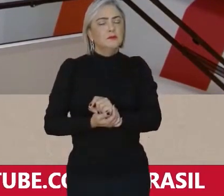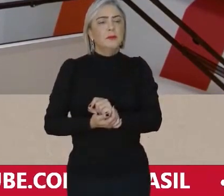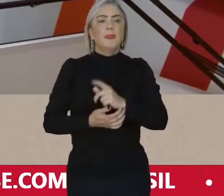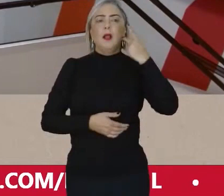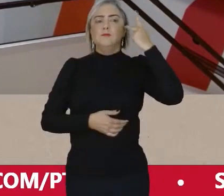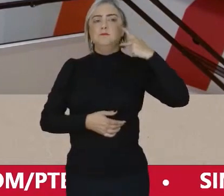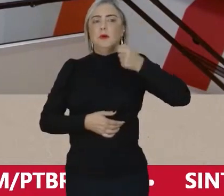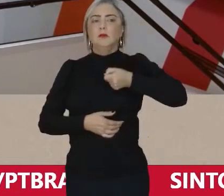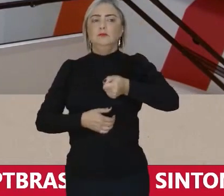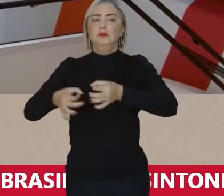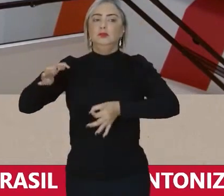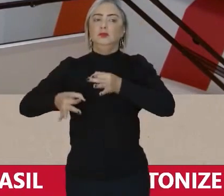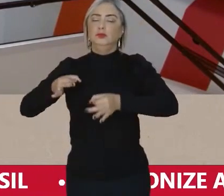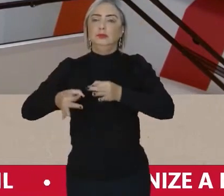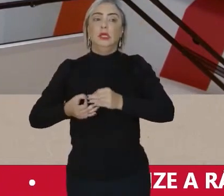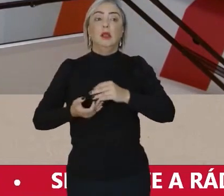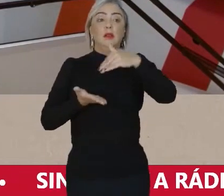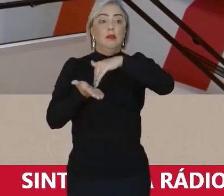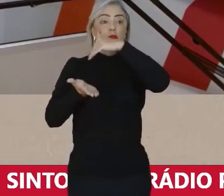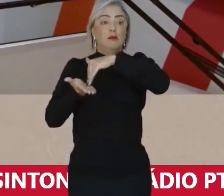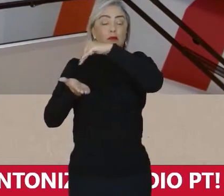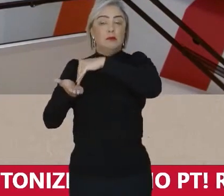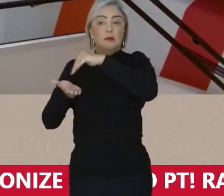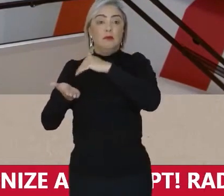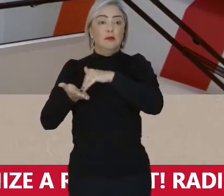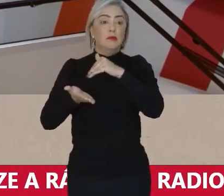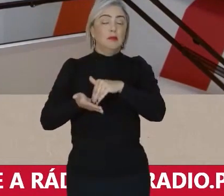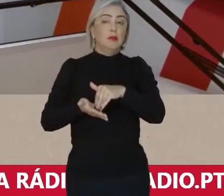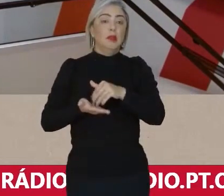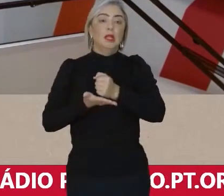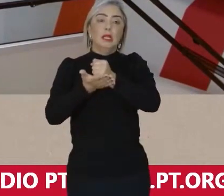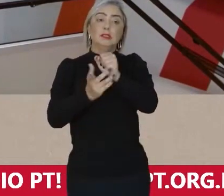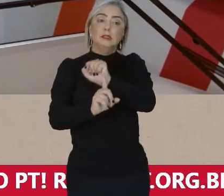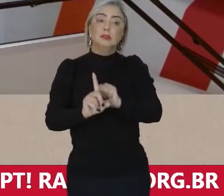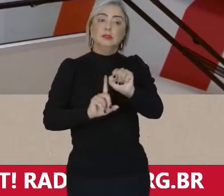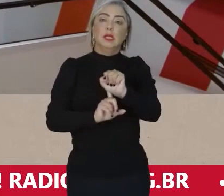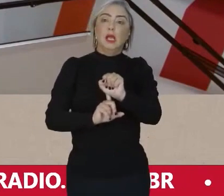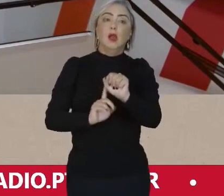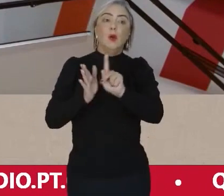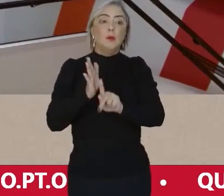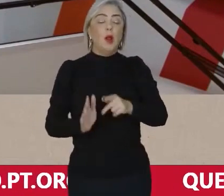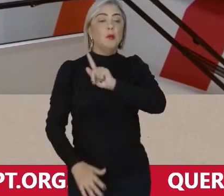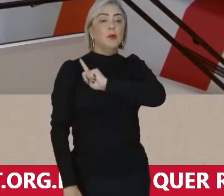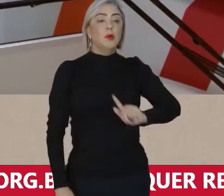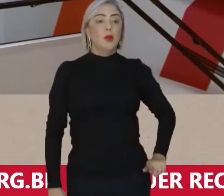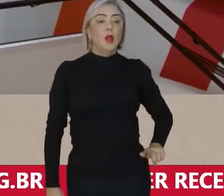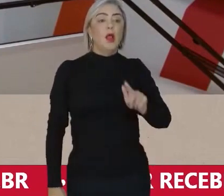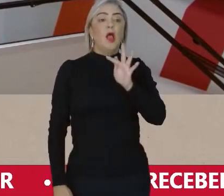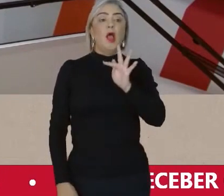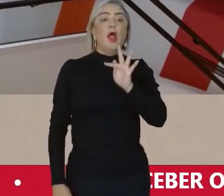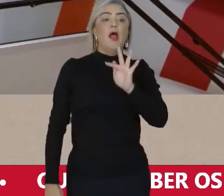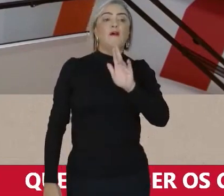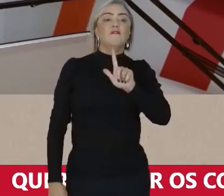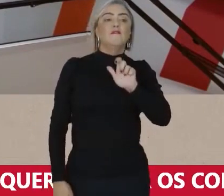promotores de justiça, secretárias de Estado da assistência, o próprio governador Flávio Dino